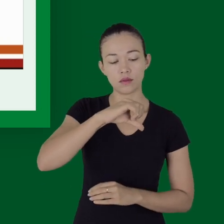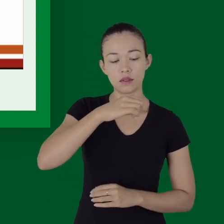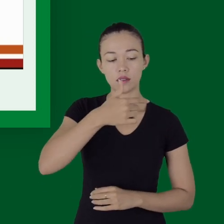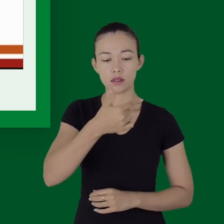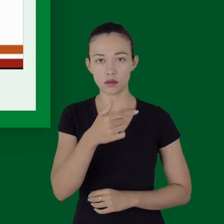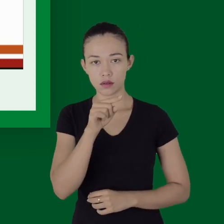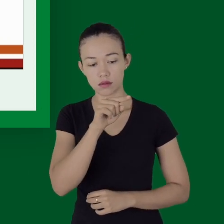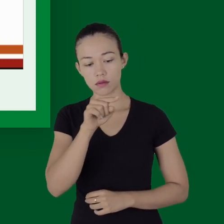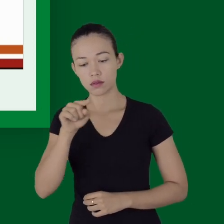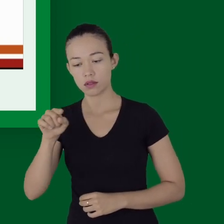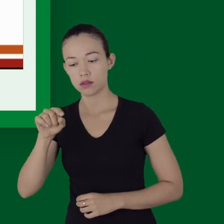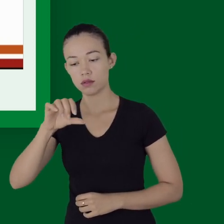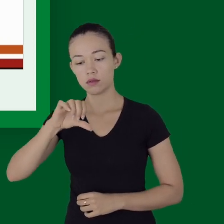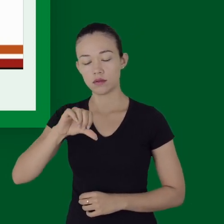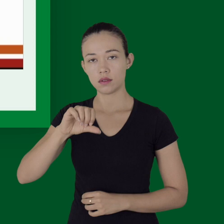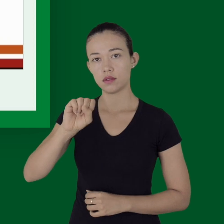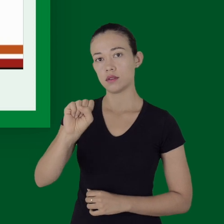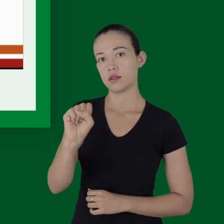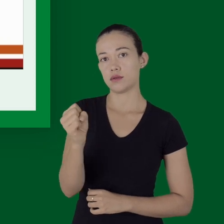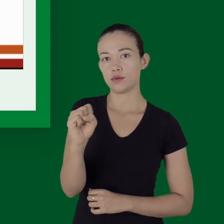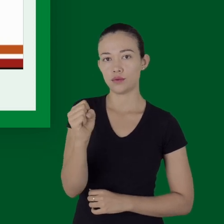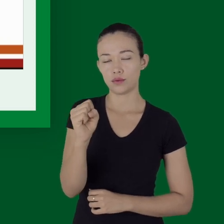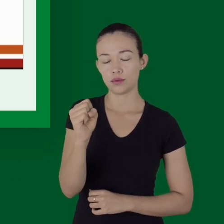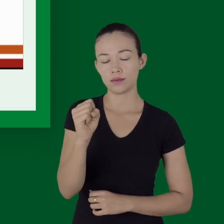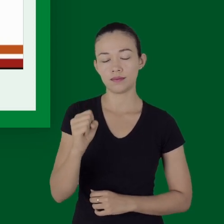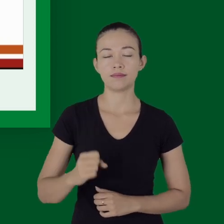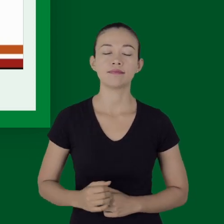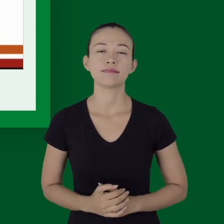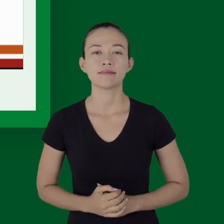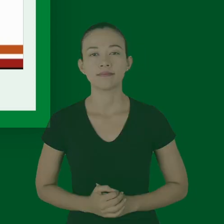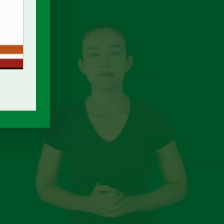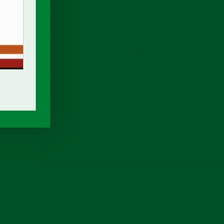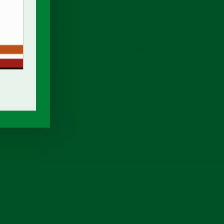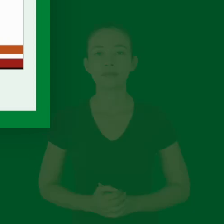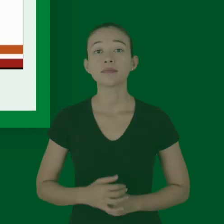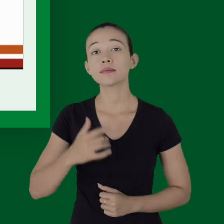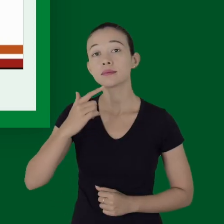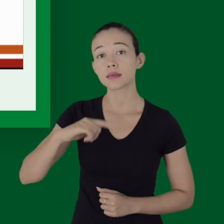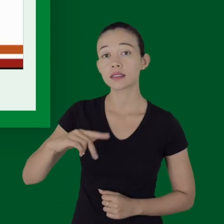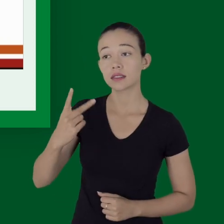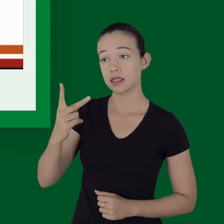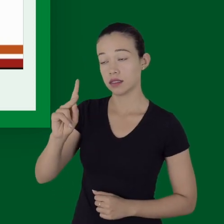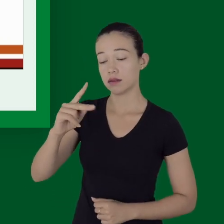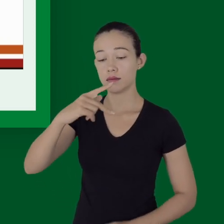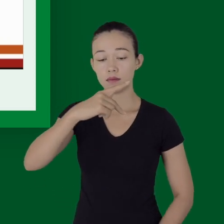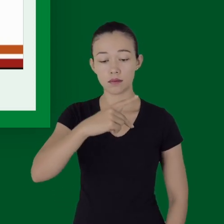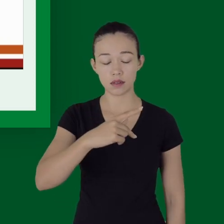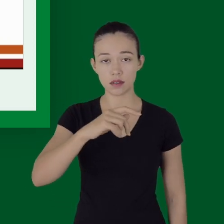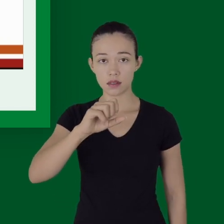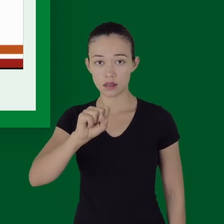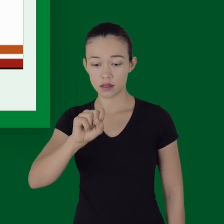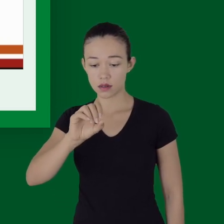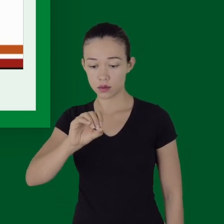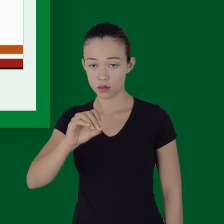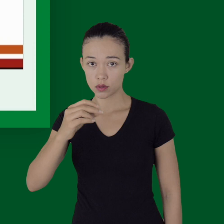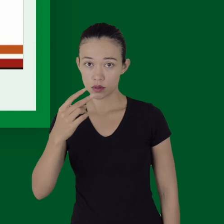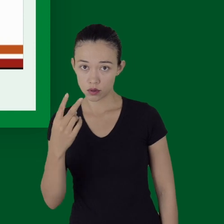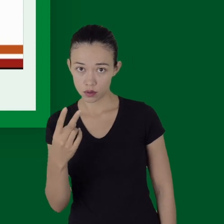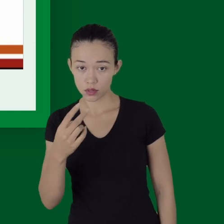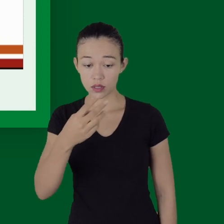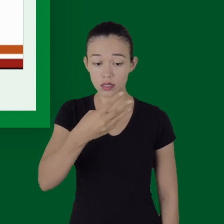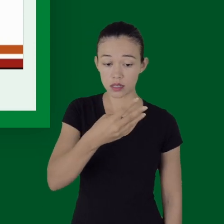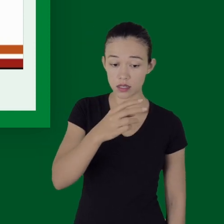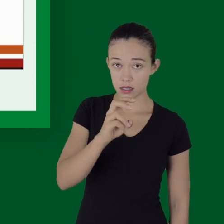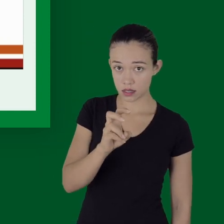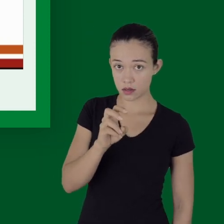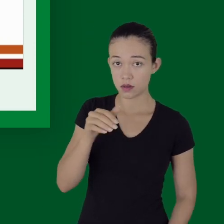uma saturação periférica de 92 a 98, mantendo a PaCO2 de 35 a 45, né? Então sempre lembrar